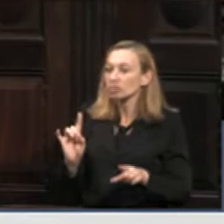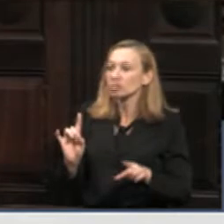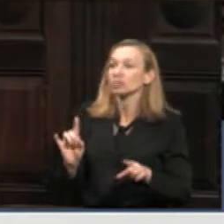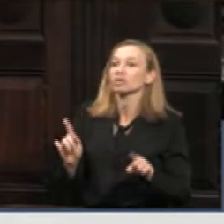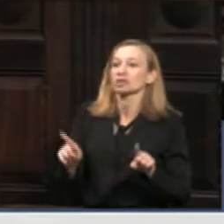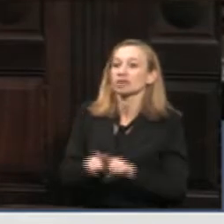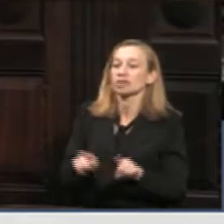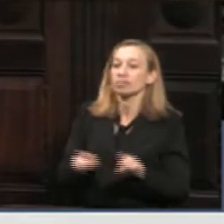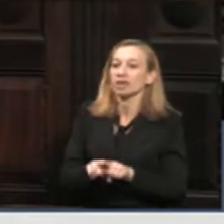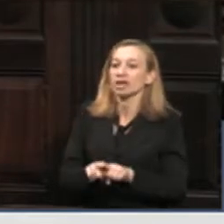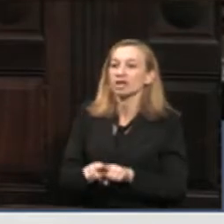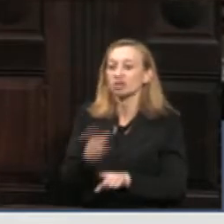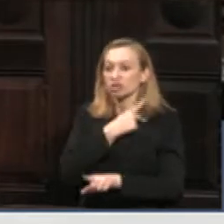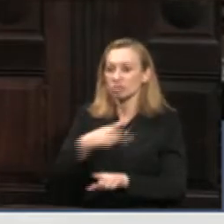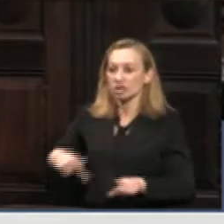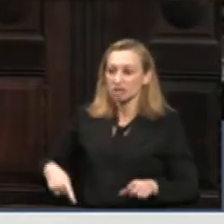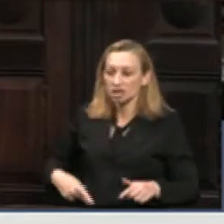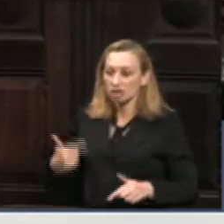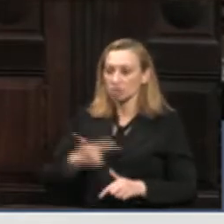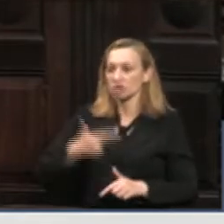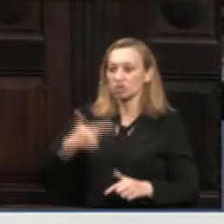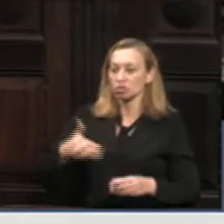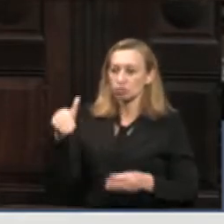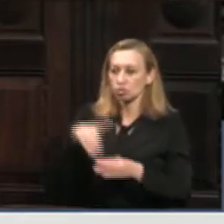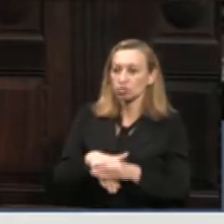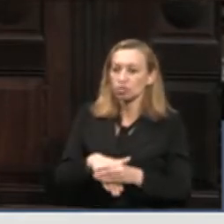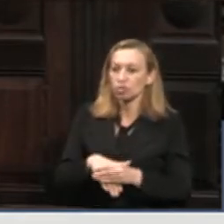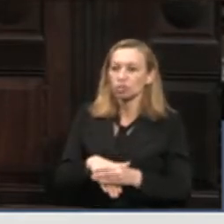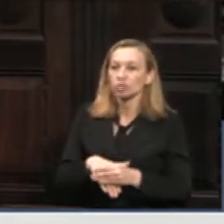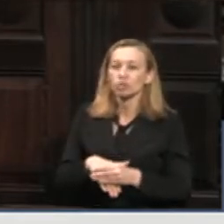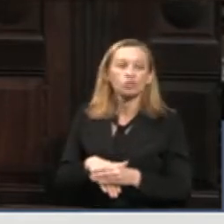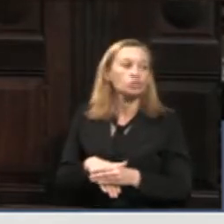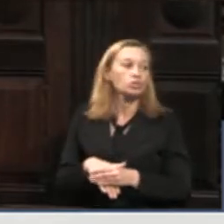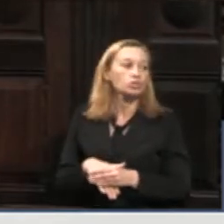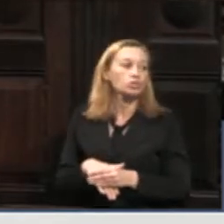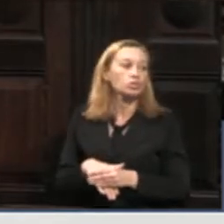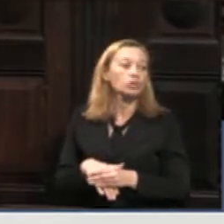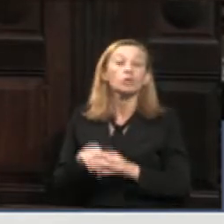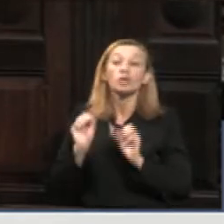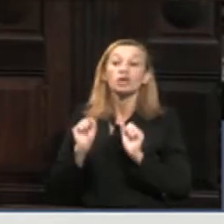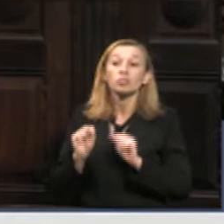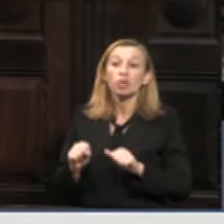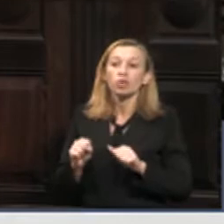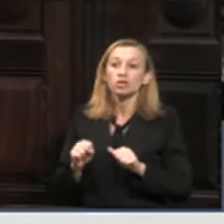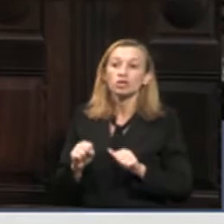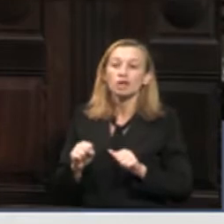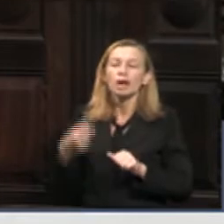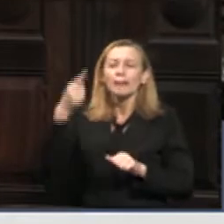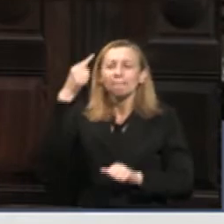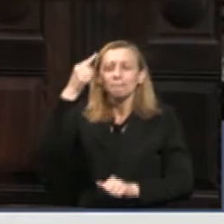no nosso país, para que eles possam